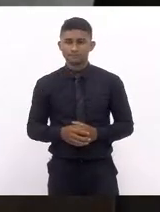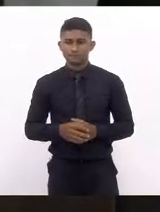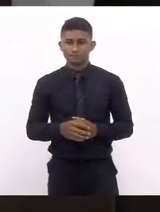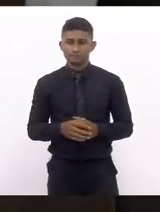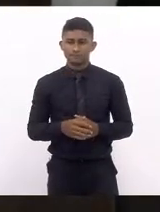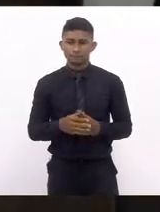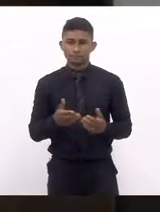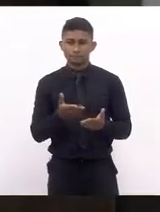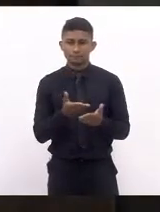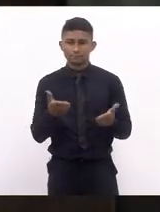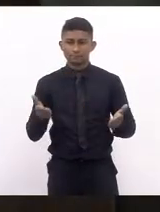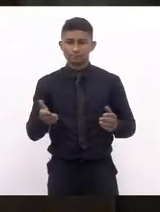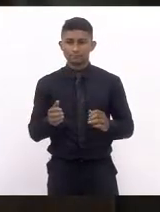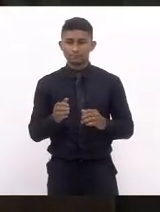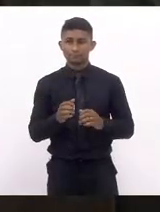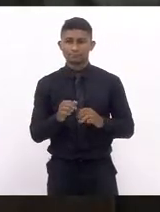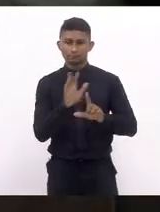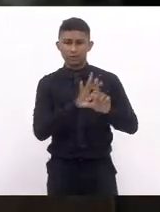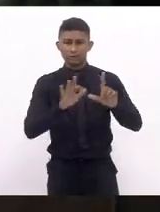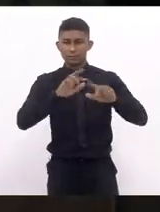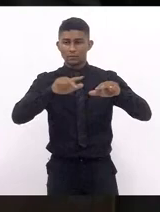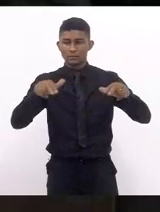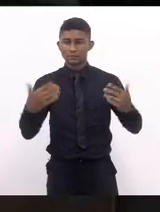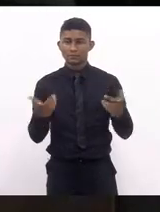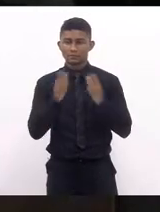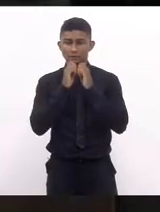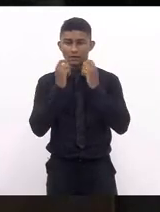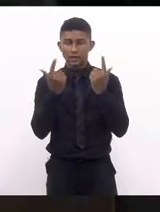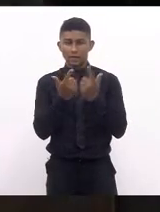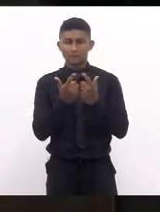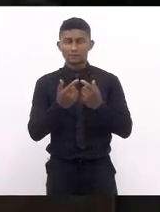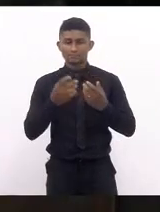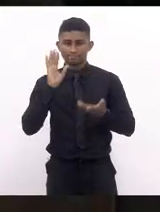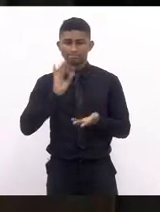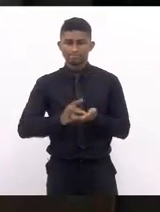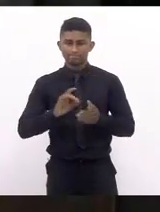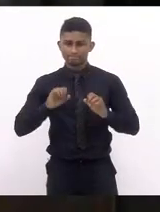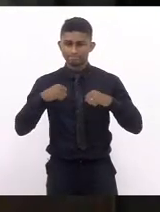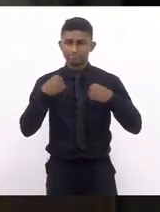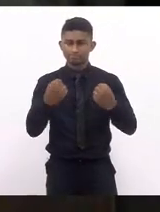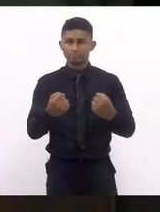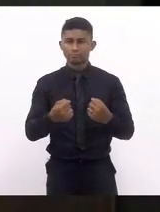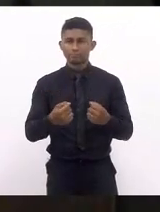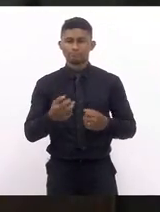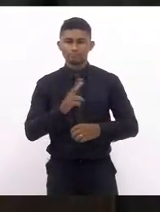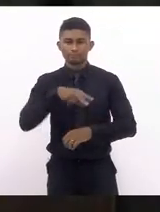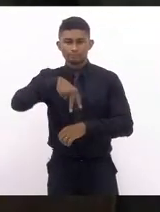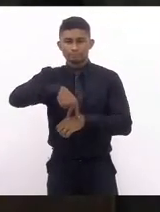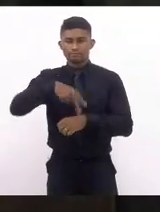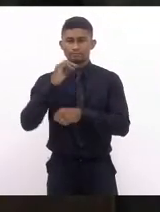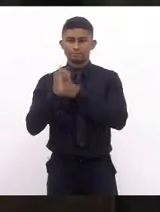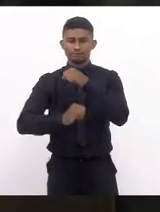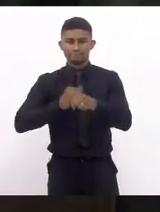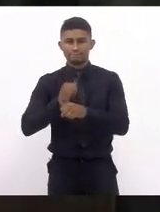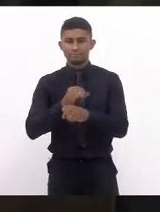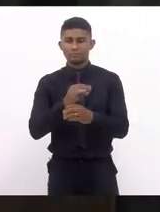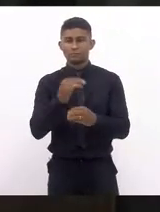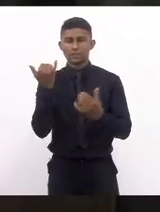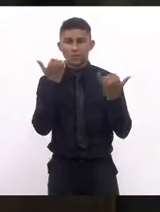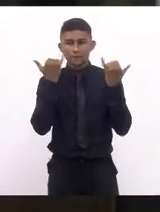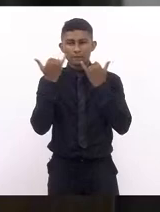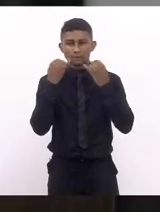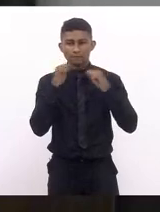nas principais plataformas com isso Alerta vestiu a camisa e assumiu de vez seu papel na internet quer levar